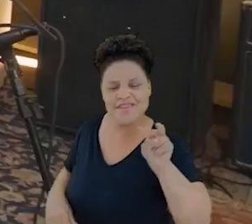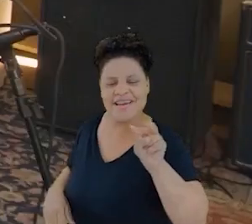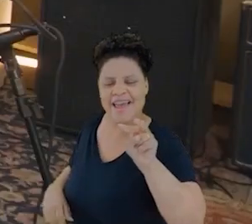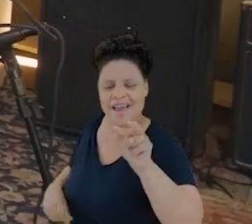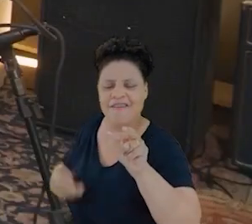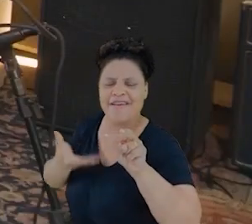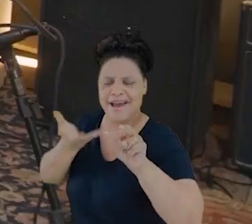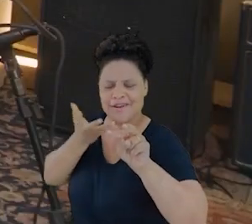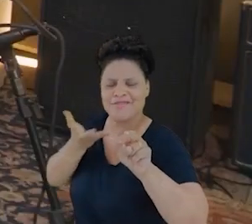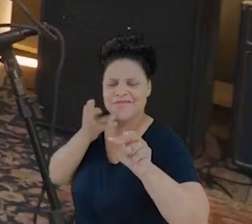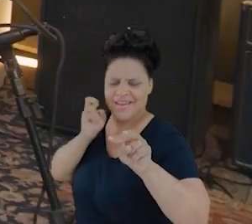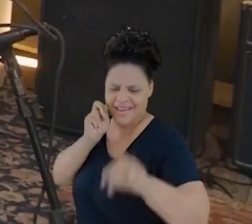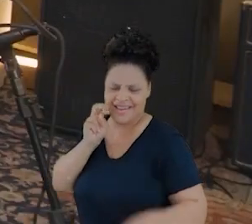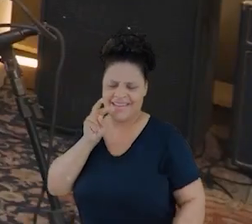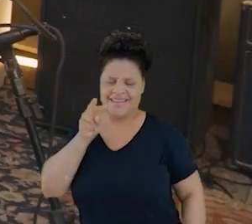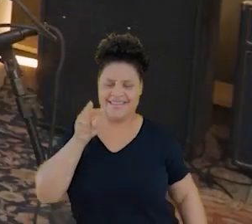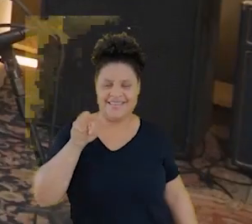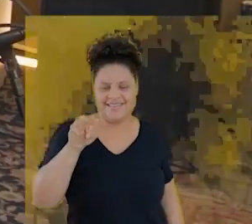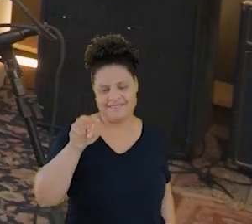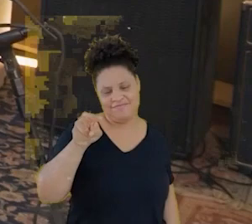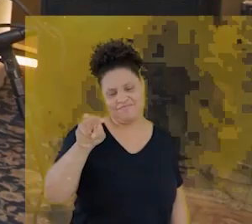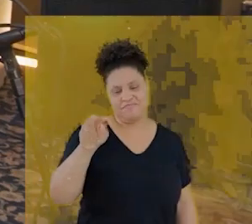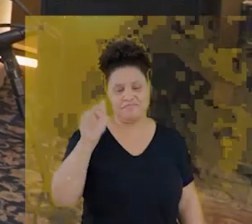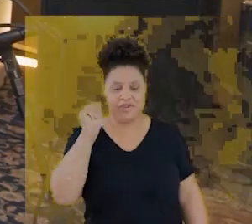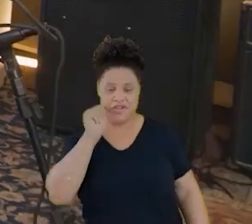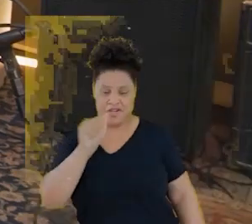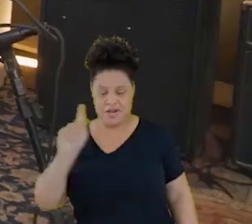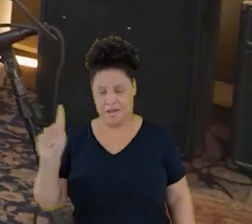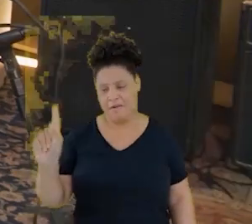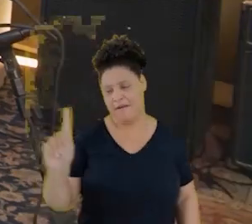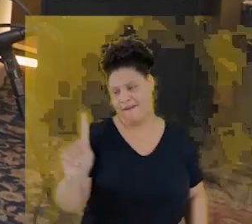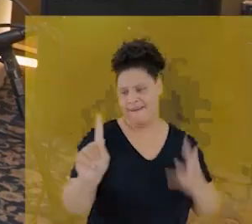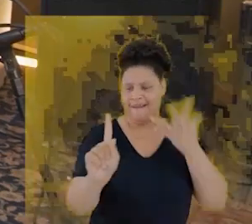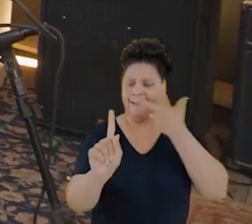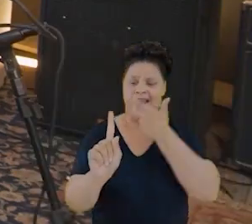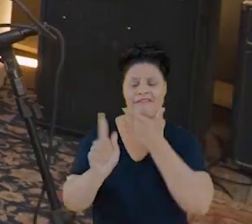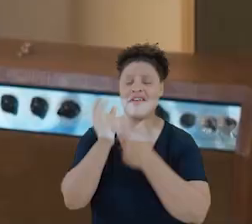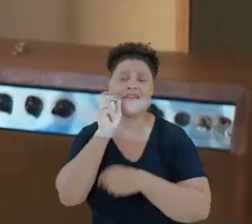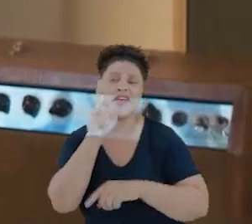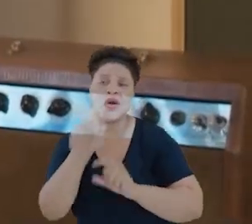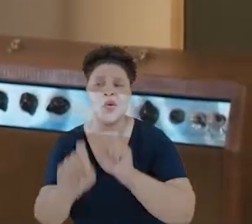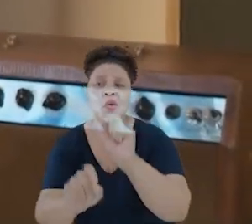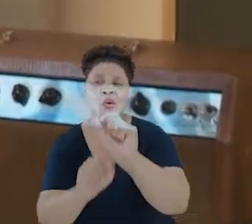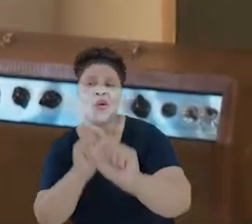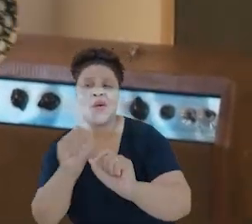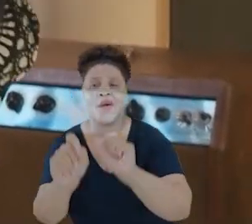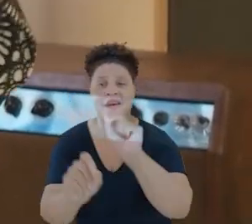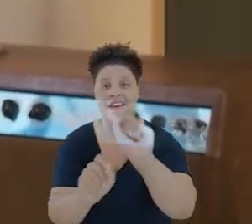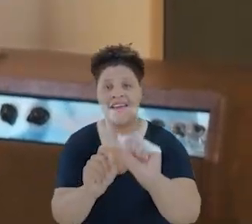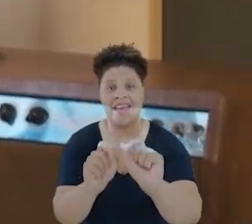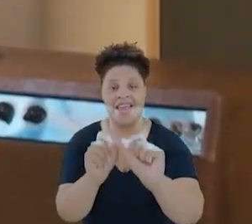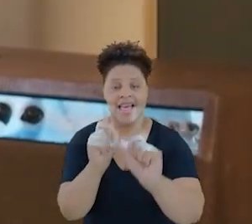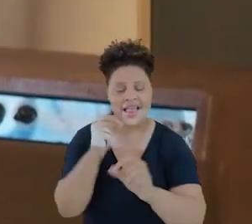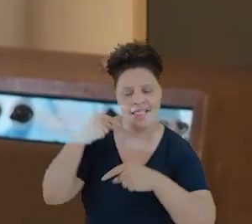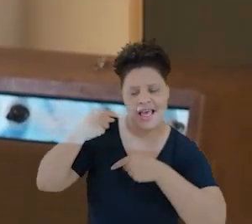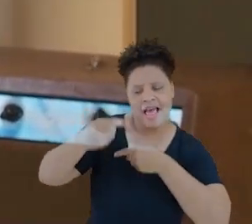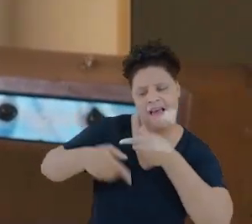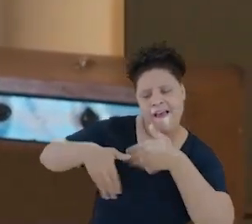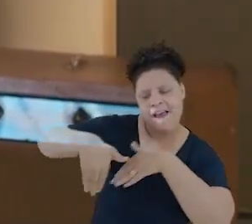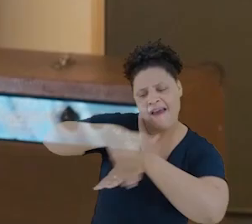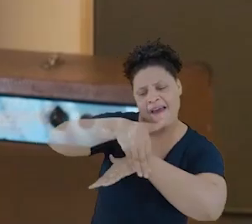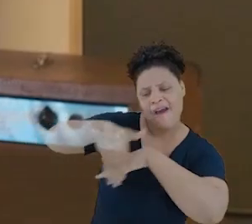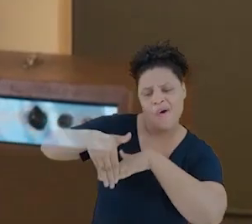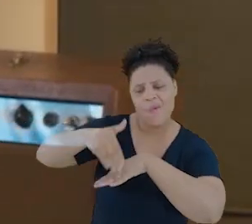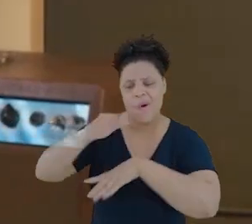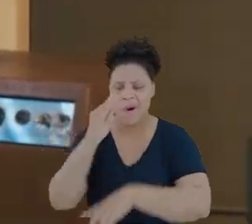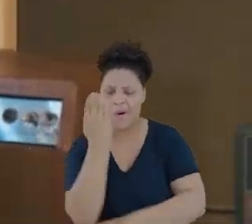Eu quero ver, eu quero ver. Menina bonita, o que vem ver, o que vem ver, o que vem ver. Na